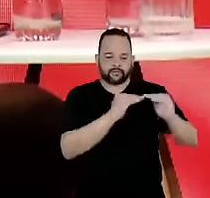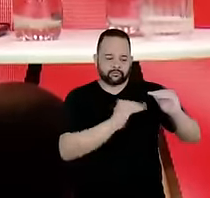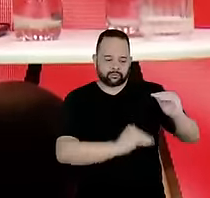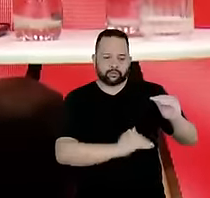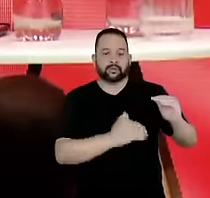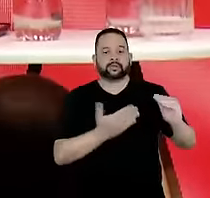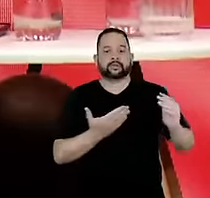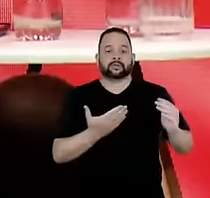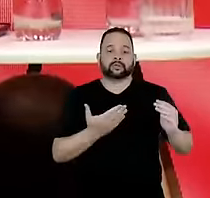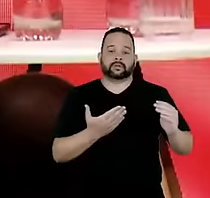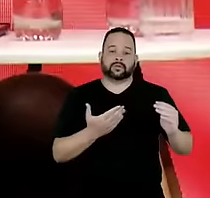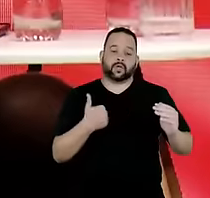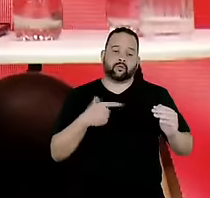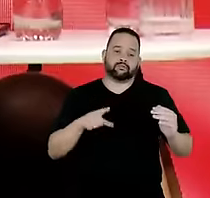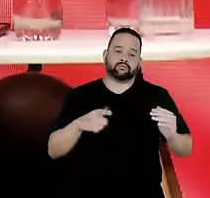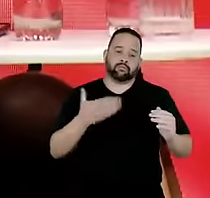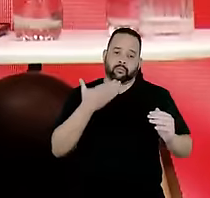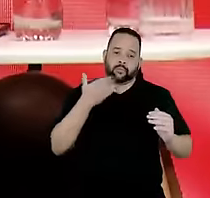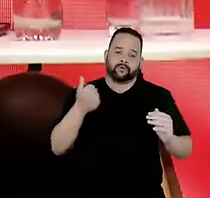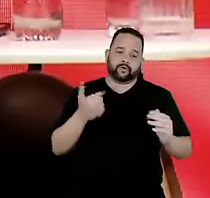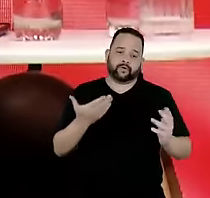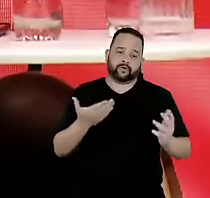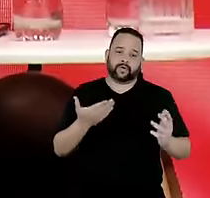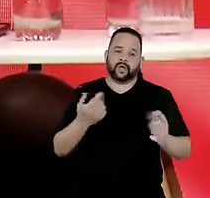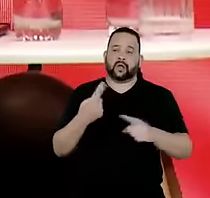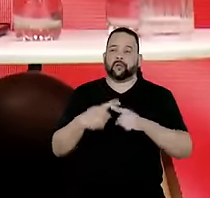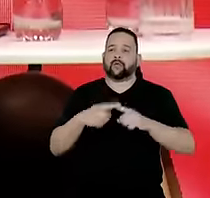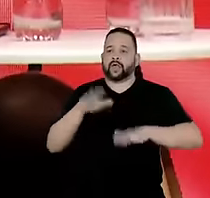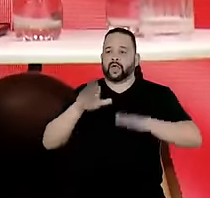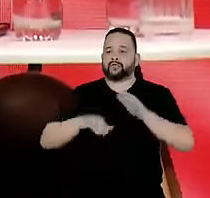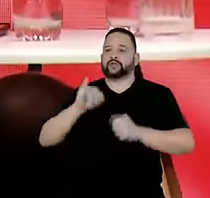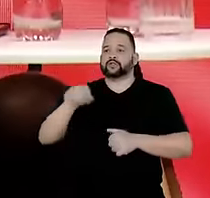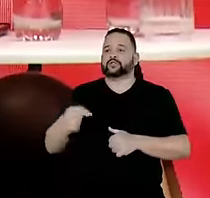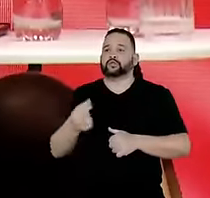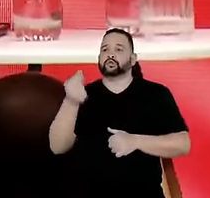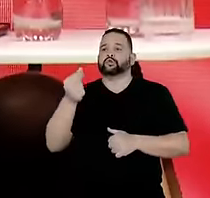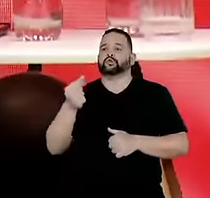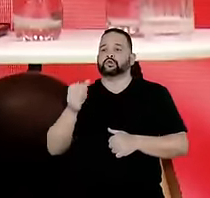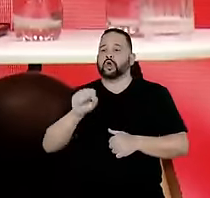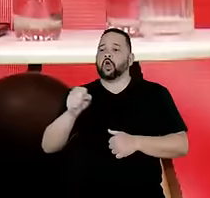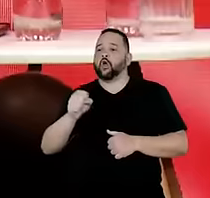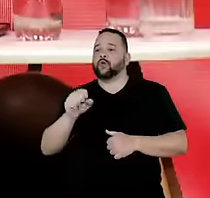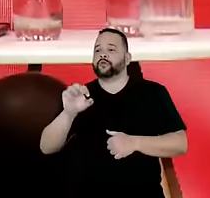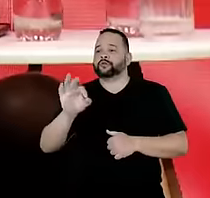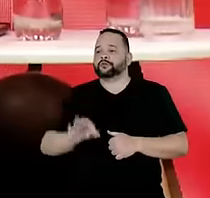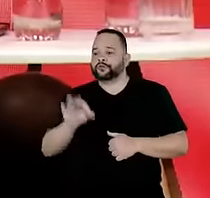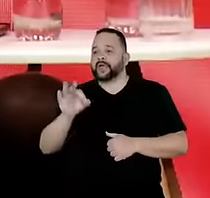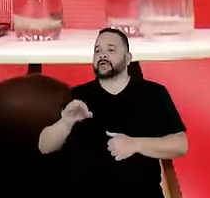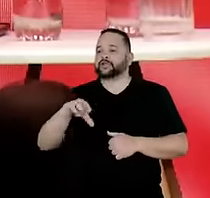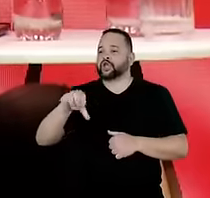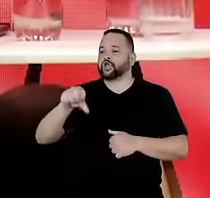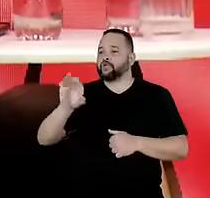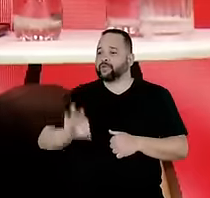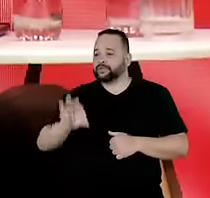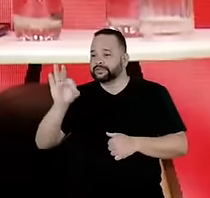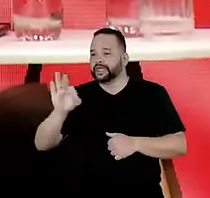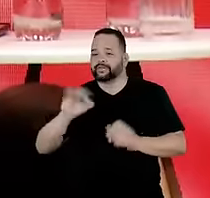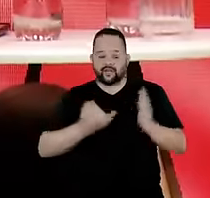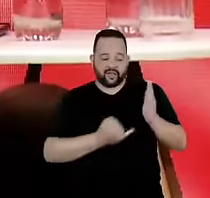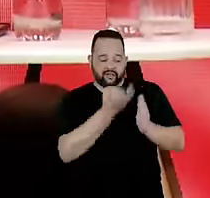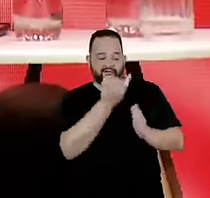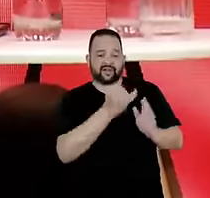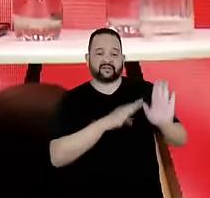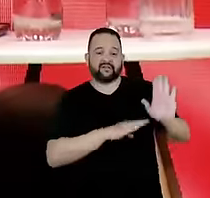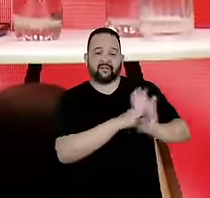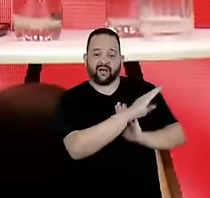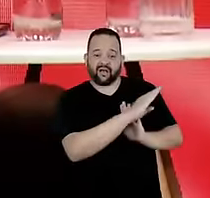isso do que você cair para 8,5 9 e aí você produz inflação aí tem que subir de novo então acho que a gente tá num num caminho bom tá e